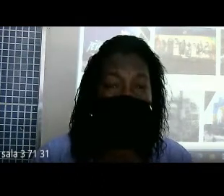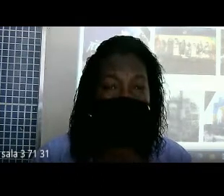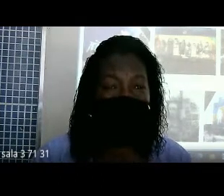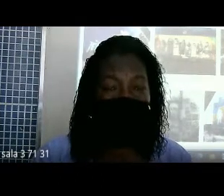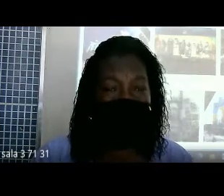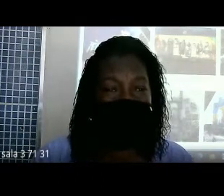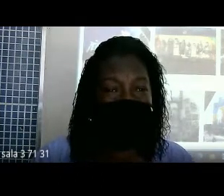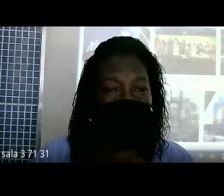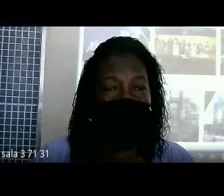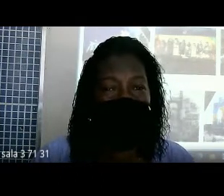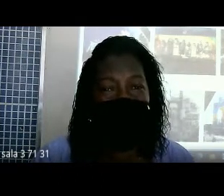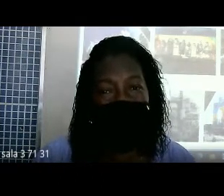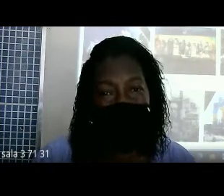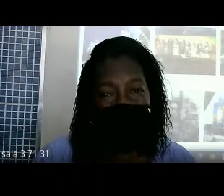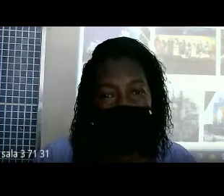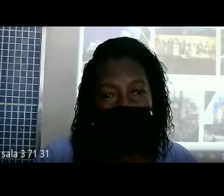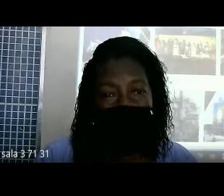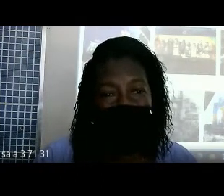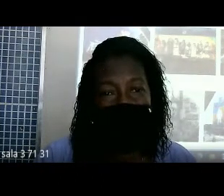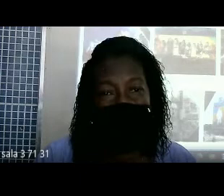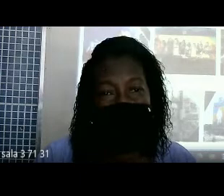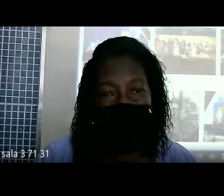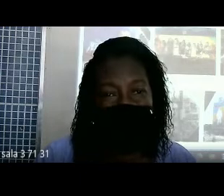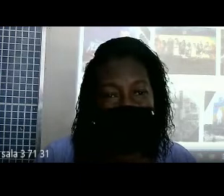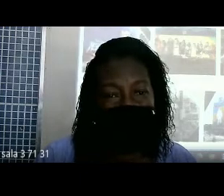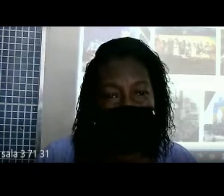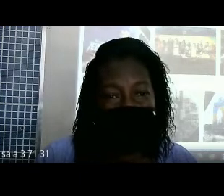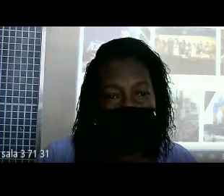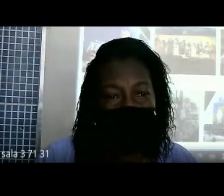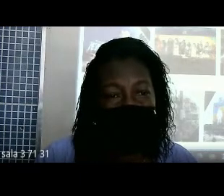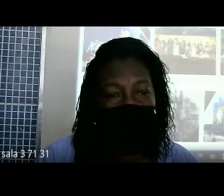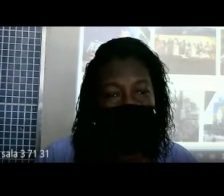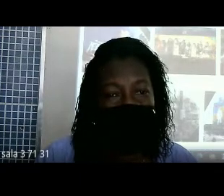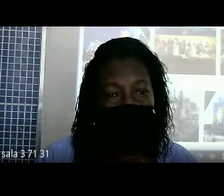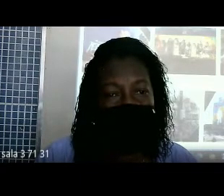o vídeo sobre pintura.